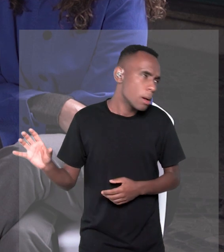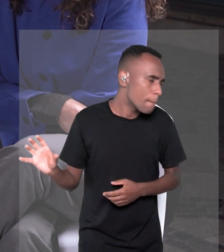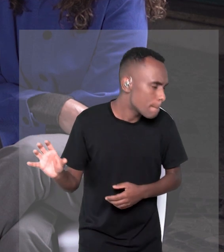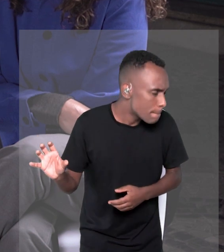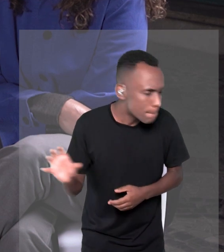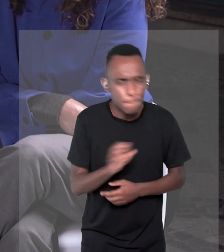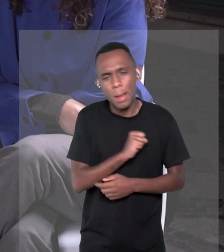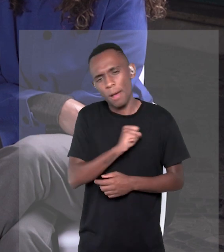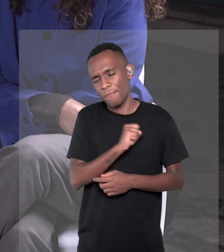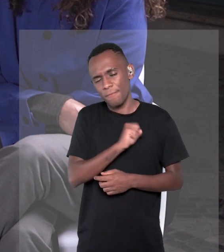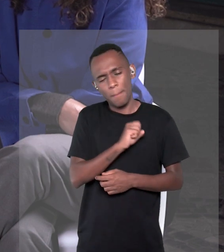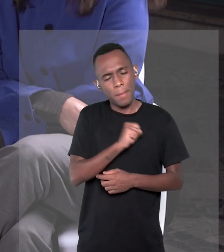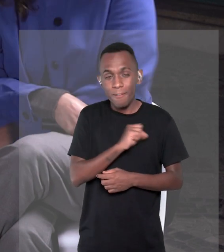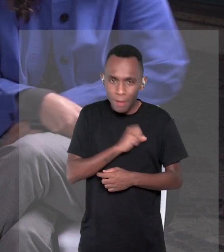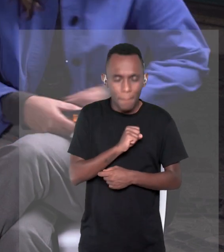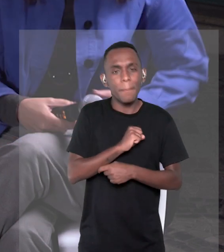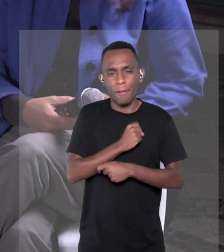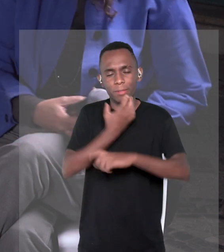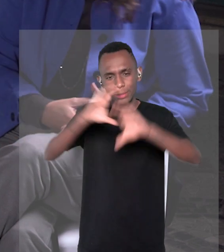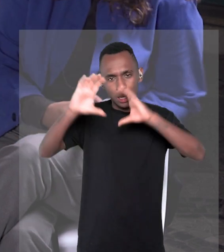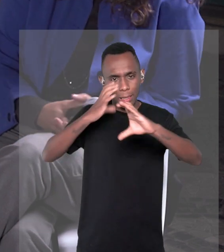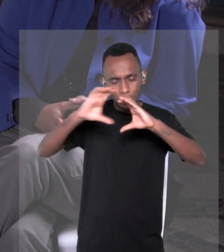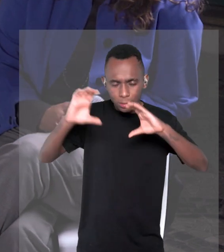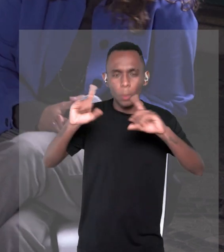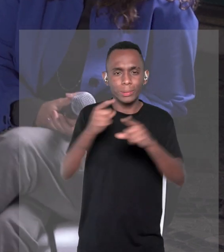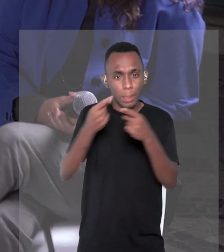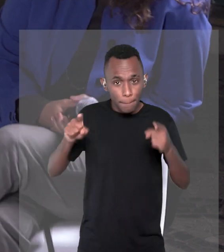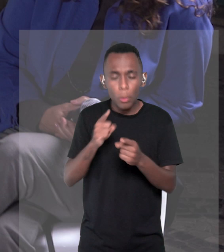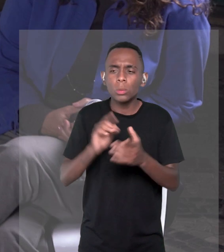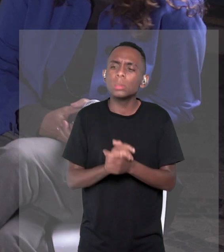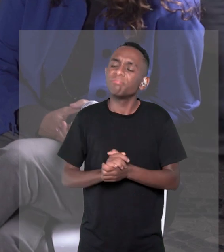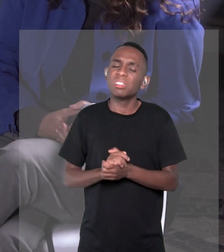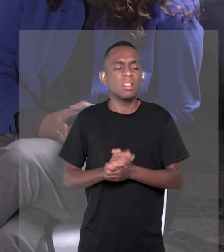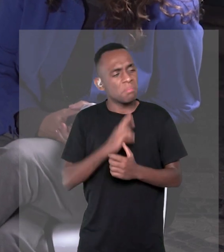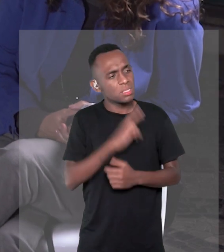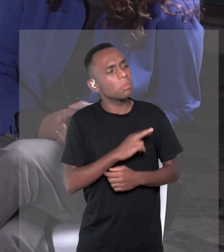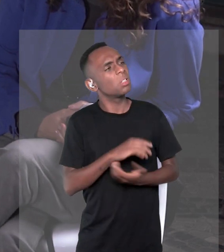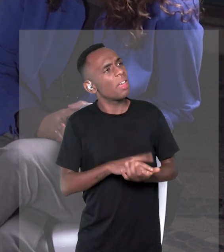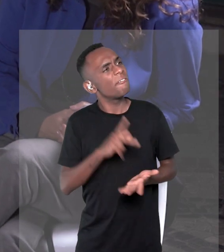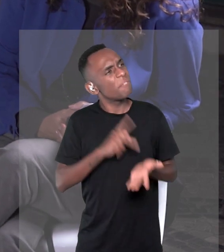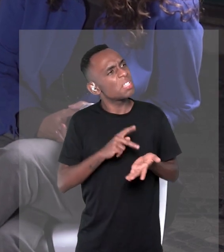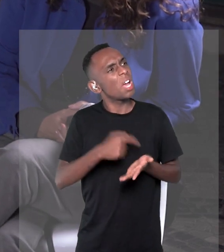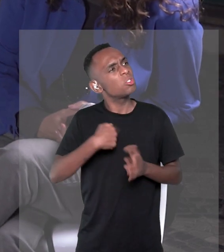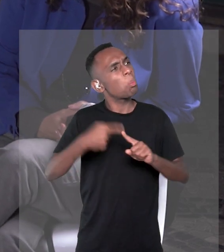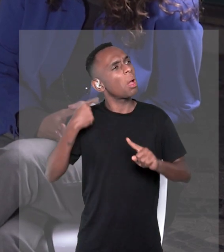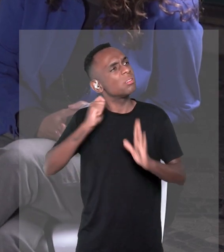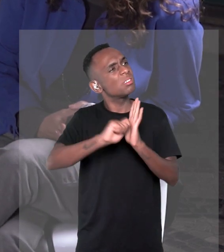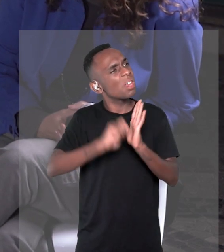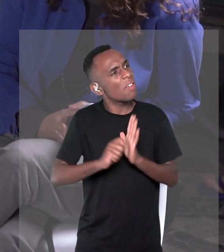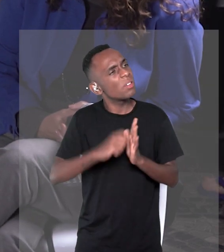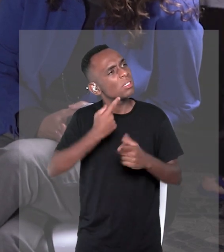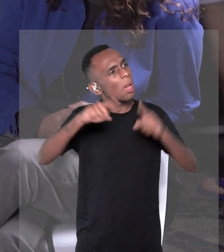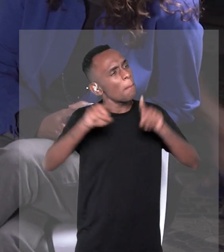Eu adorava essa música. Então, eu falei nessa canção com ele e ele me disse, pois é, quando eu